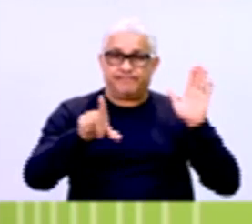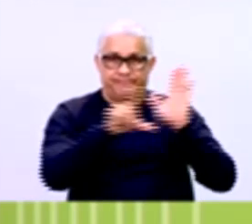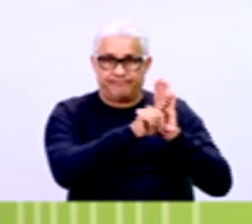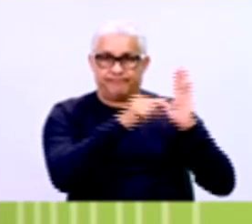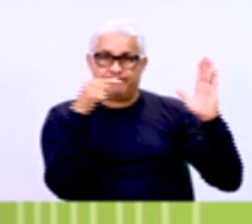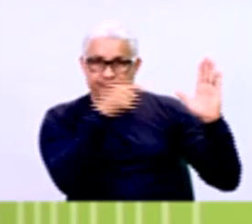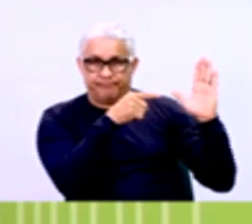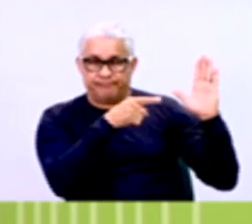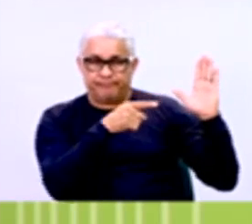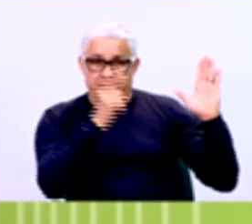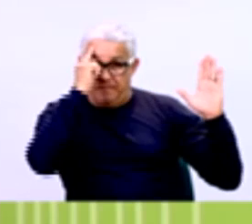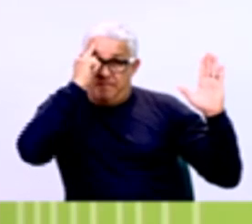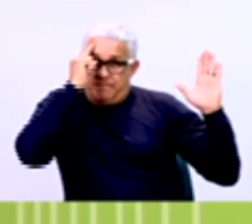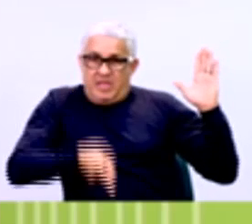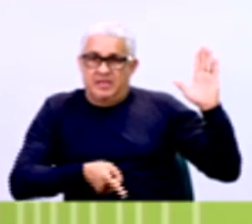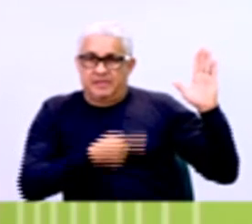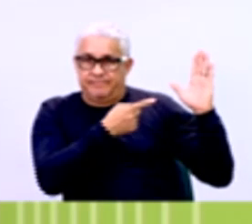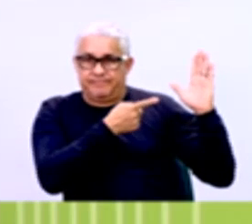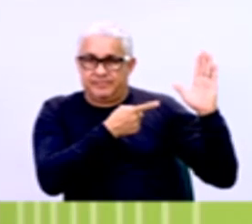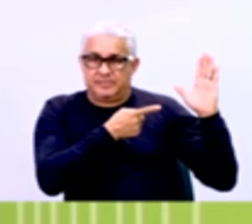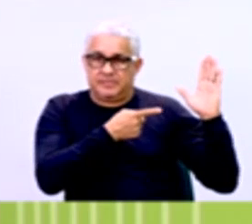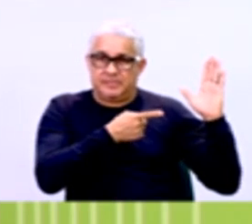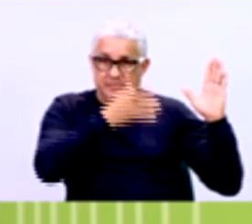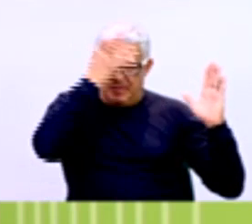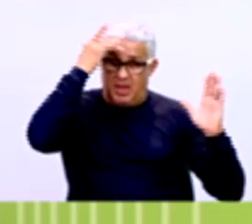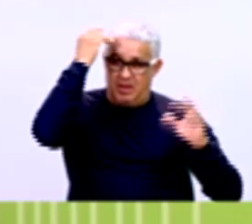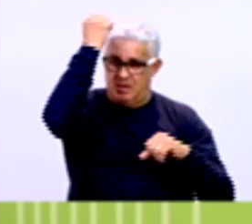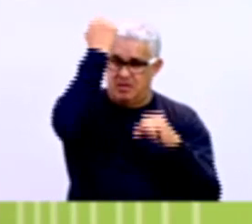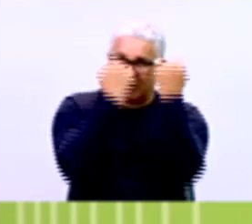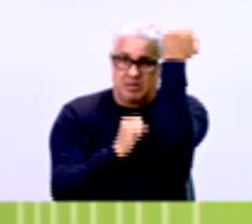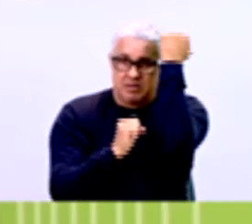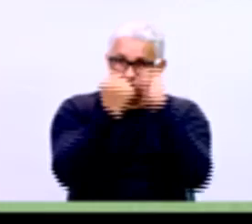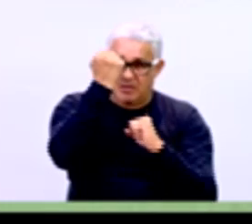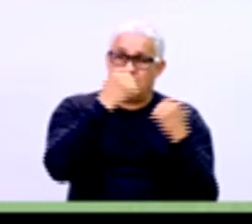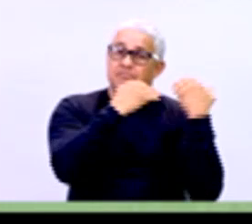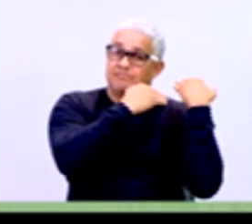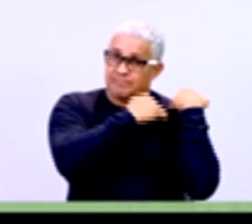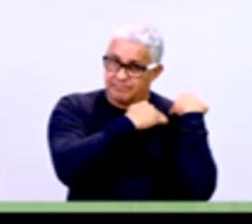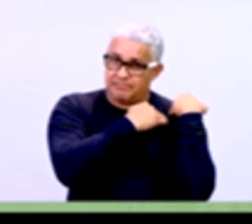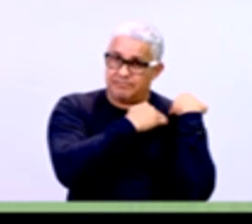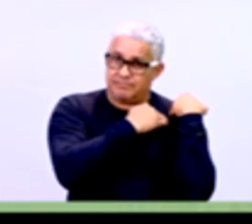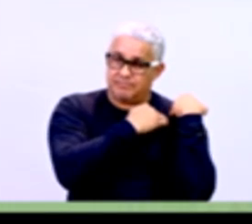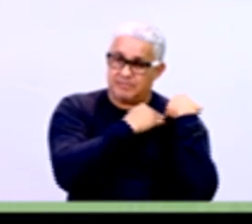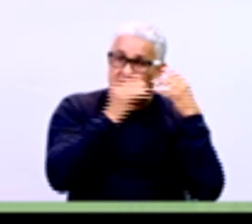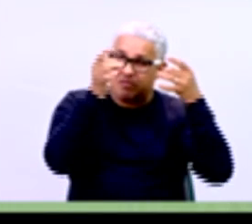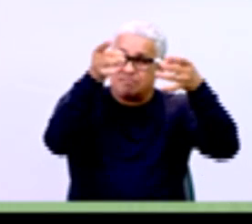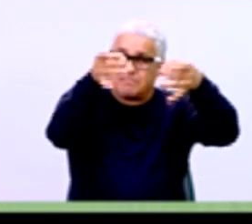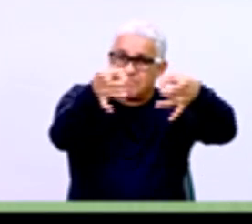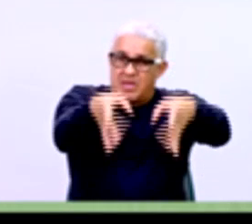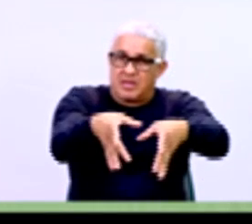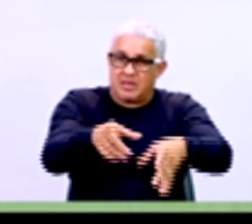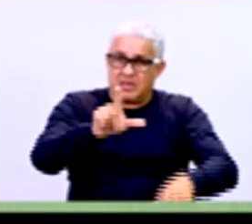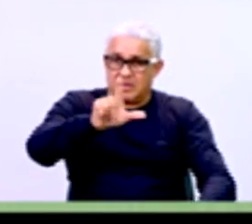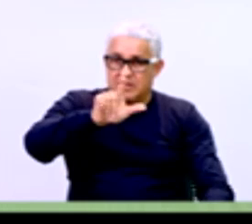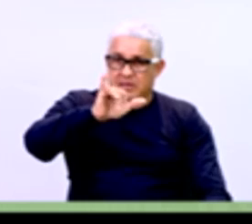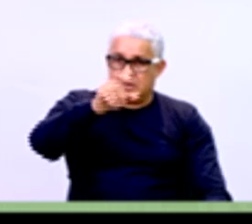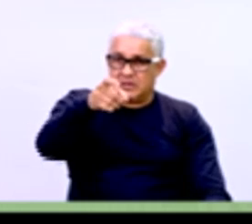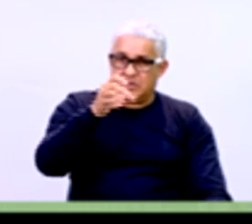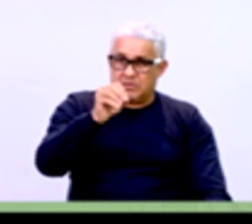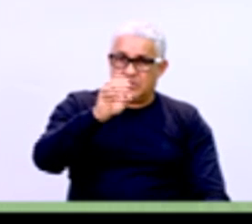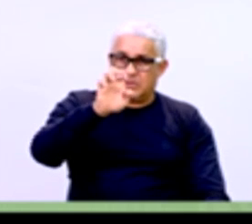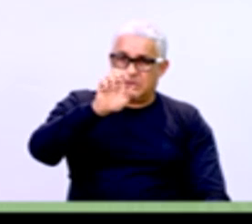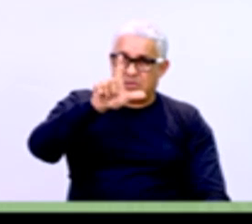que determina que o fabricante, ele é responsável pelo descarte desse lixo eletrônico. O